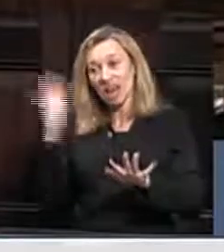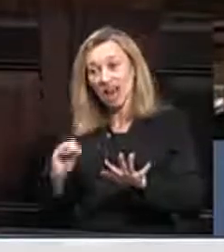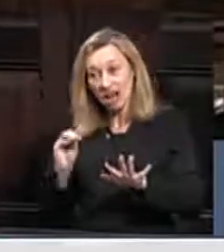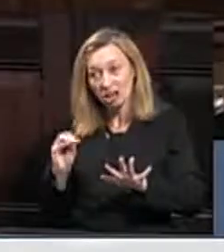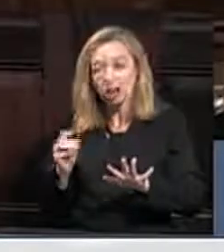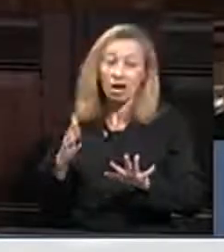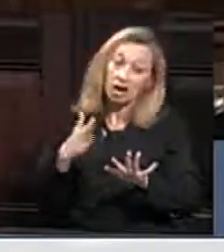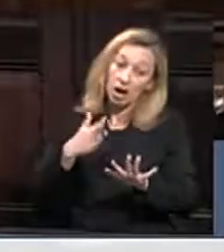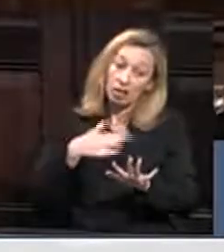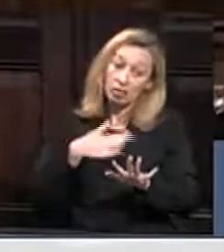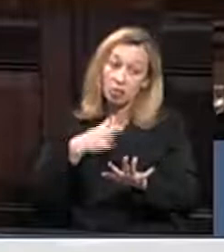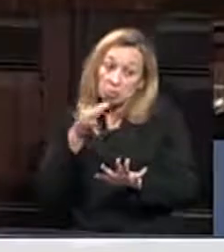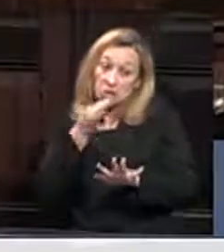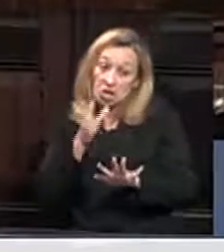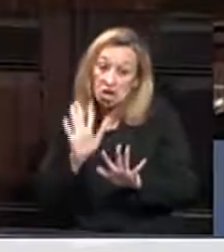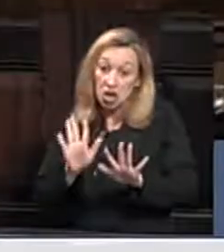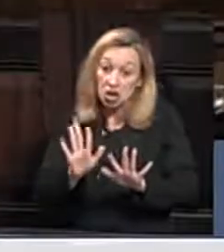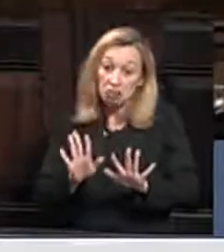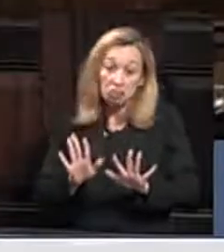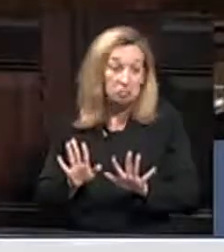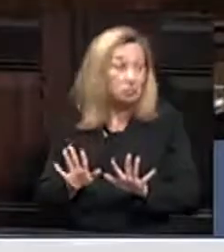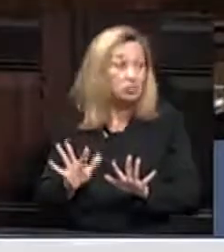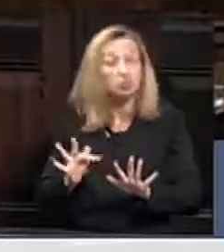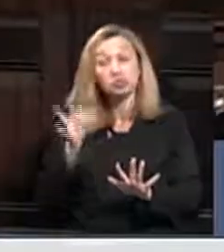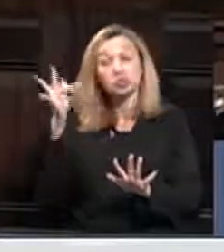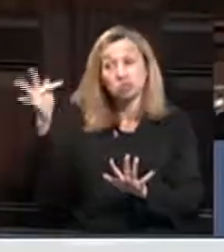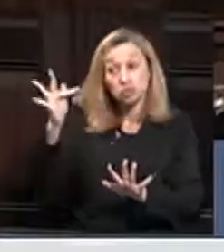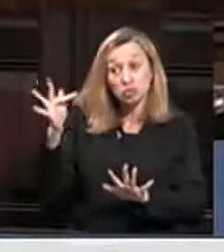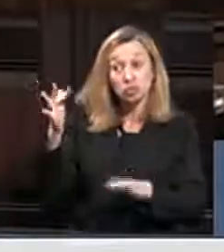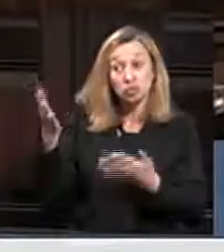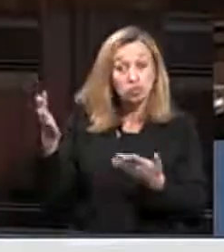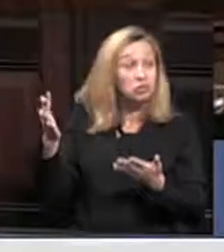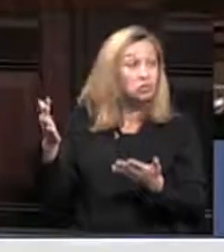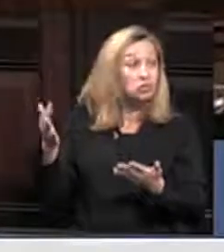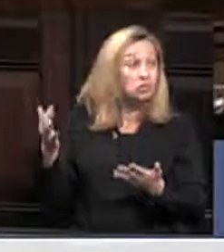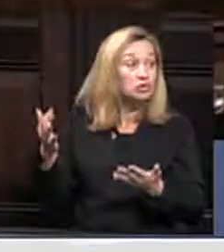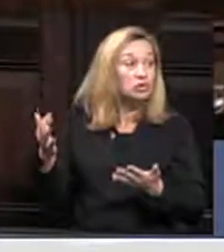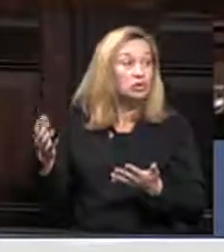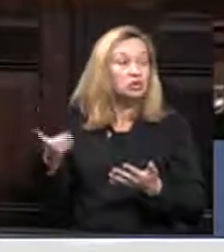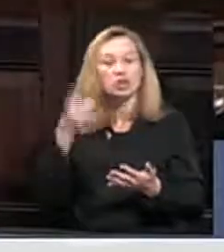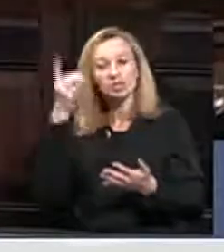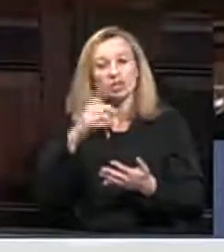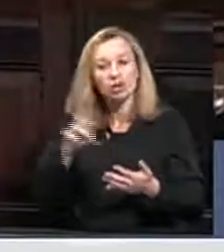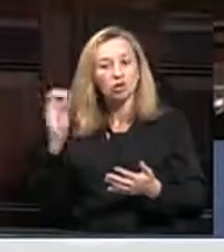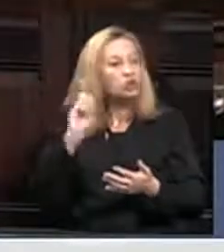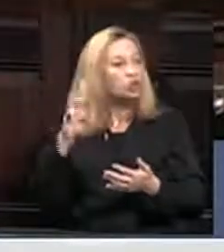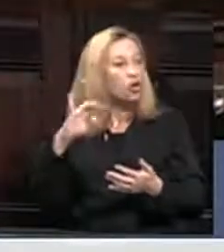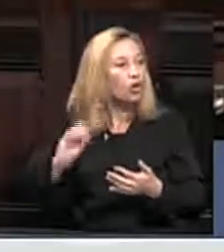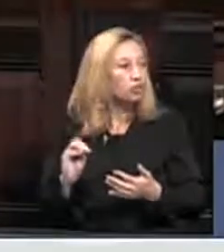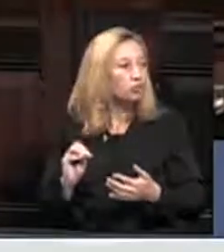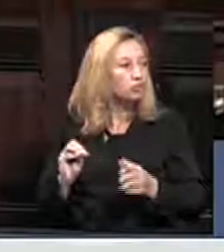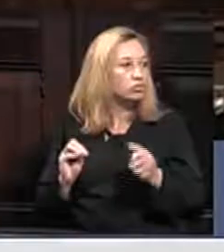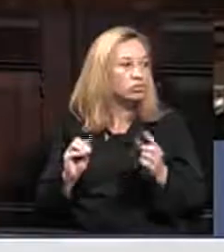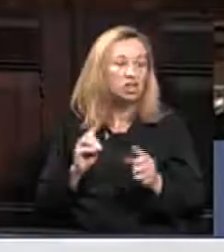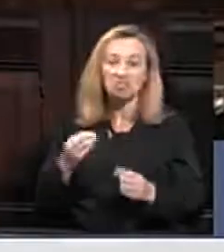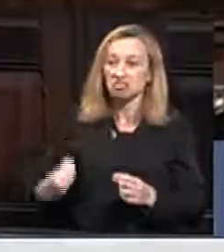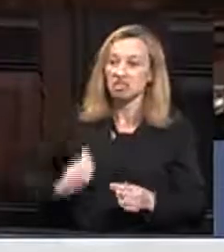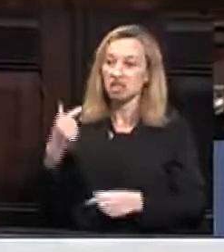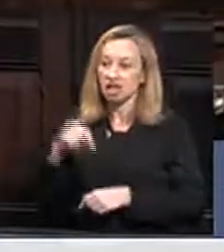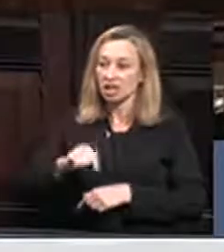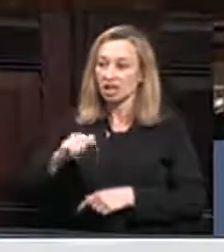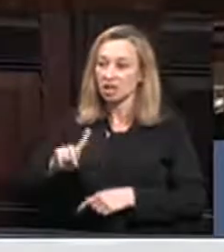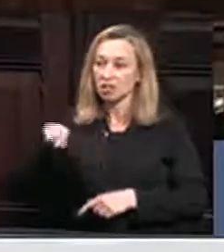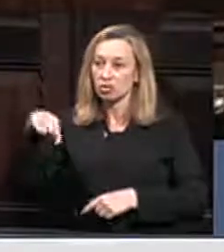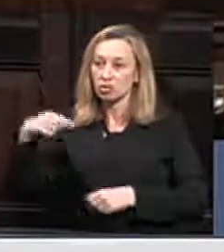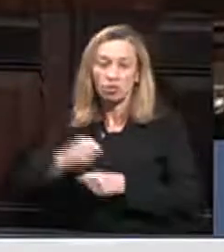a posição da bancada, da futura bancada. Não estou falando deputado Osório, porque não estará aqui na própria